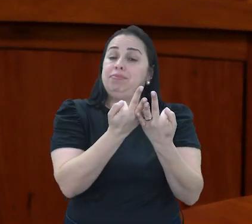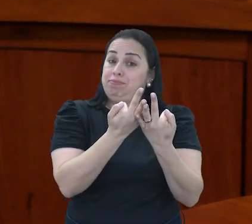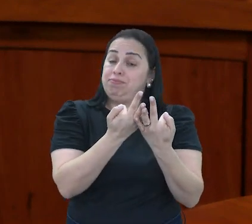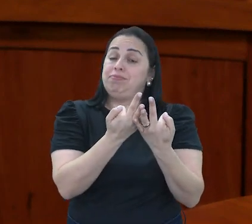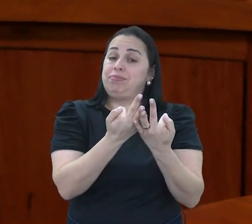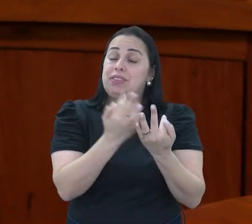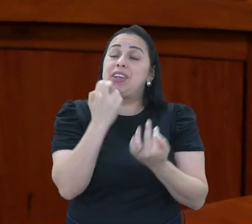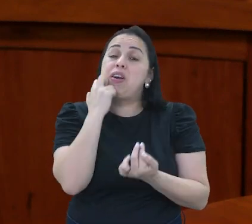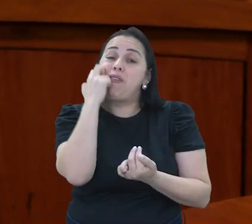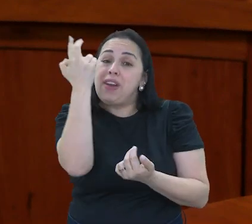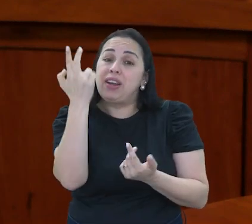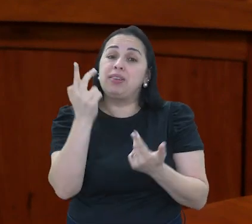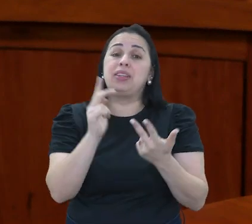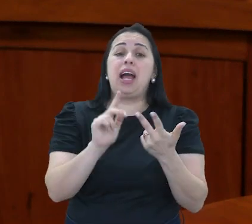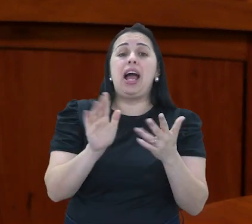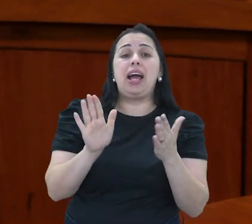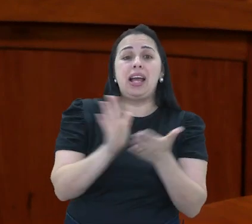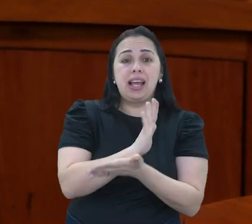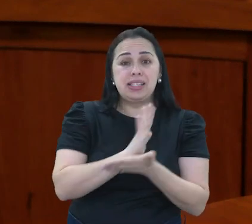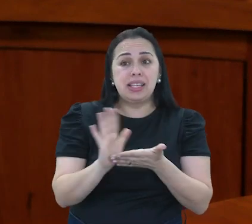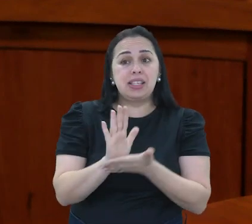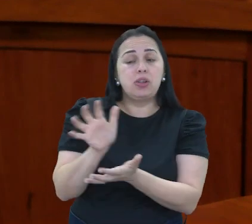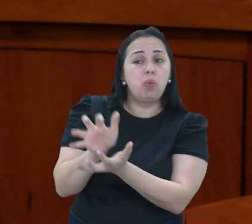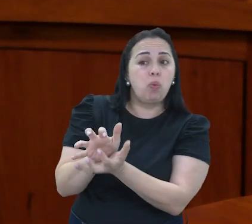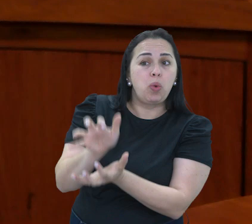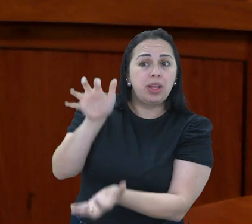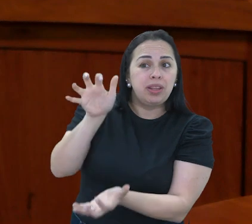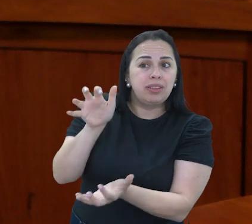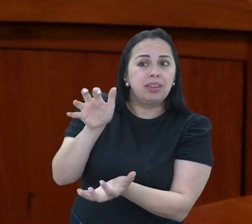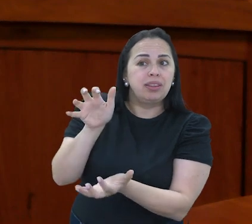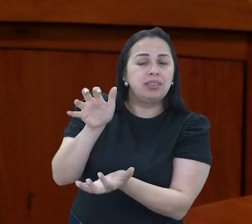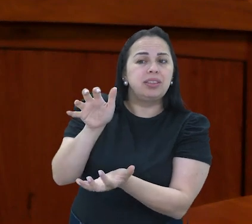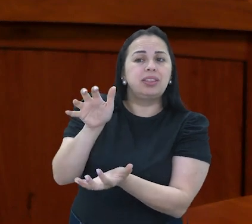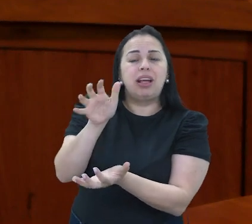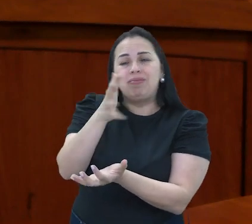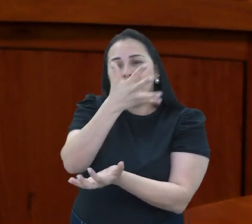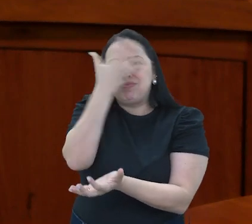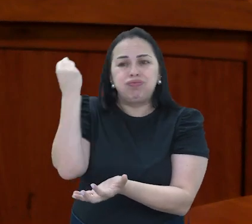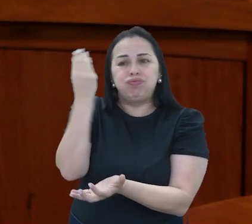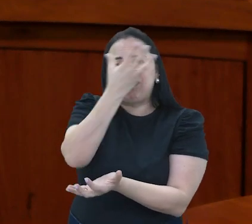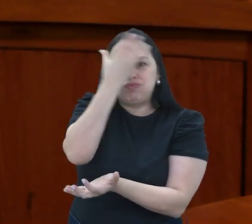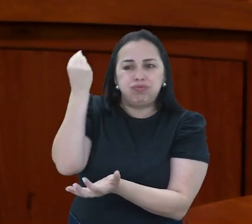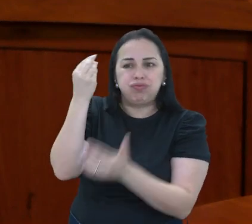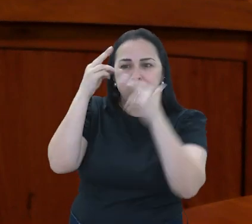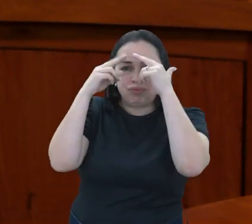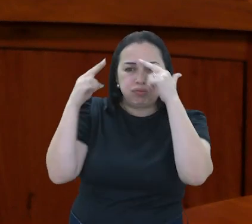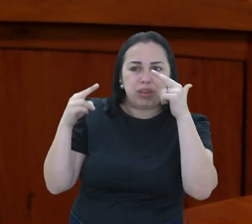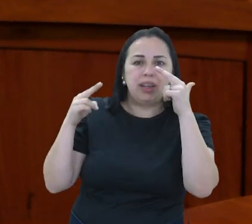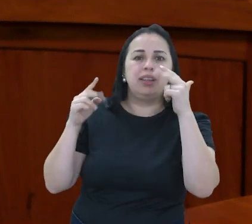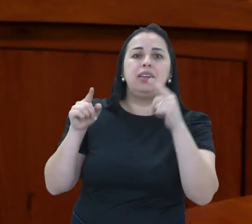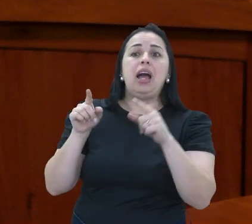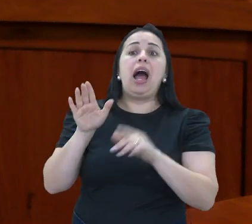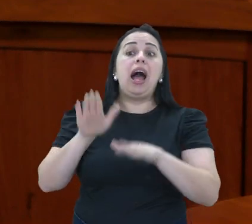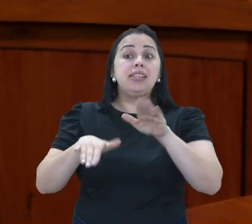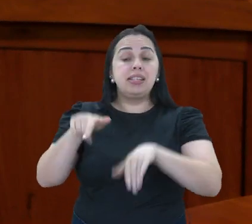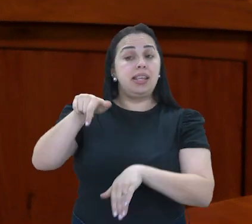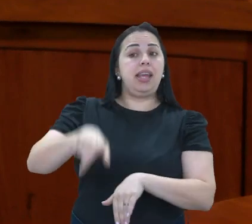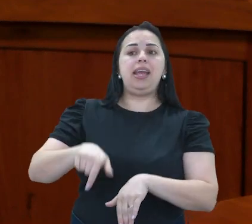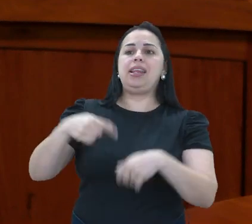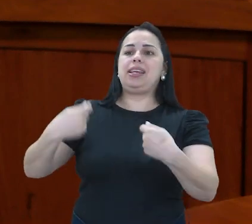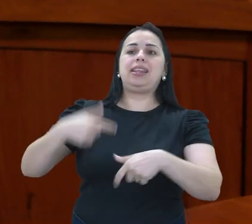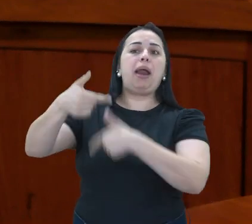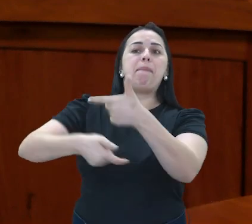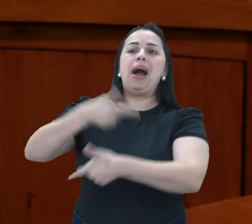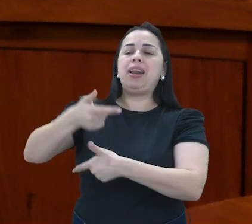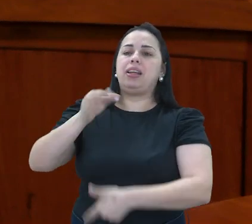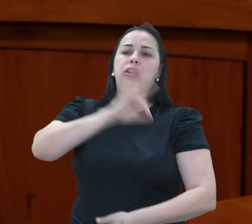de uma pessoa, de uma família, né, que muitas vezes é o idoso que está acometido pela demência, é quem leva o sustento para